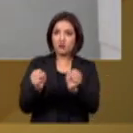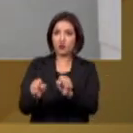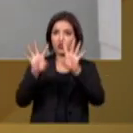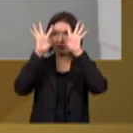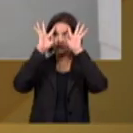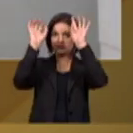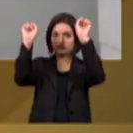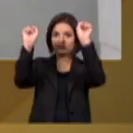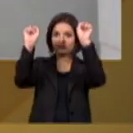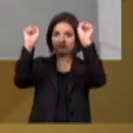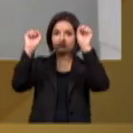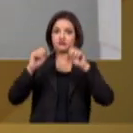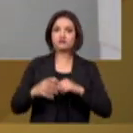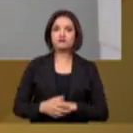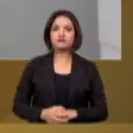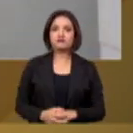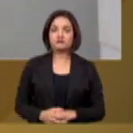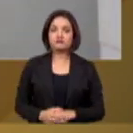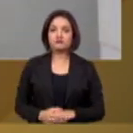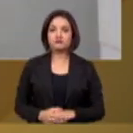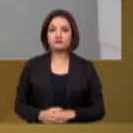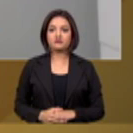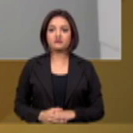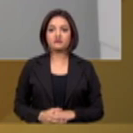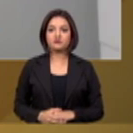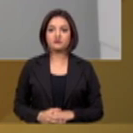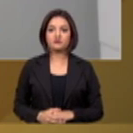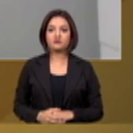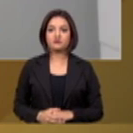mais o